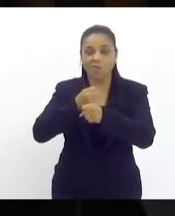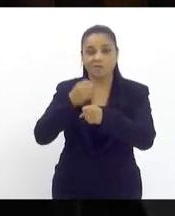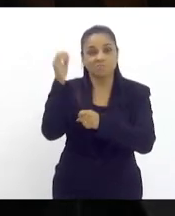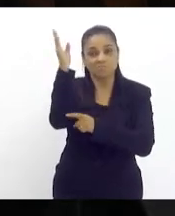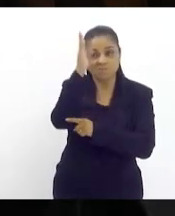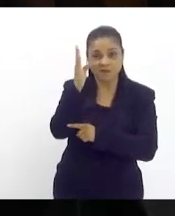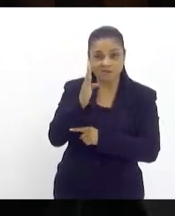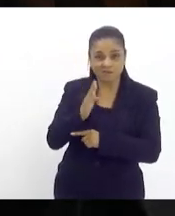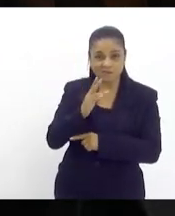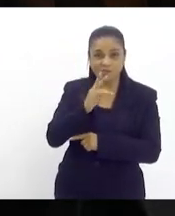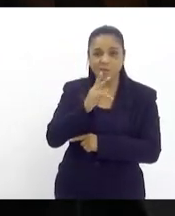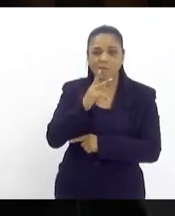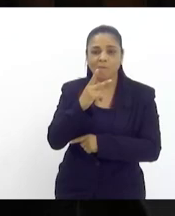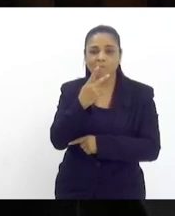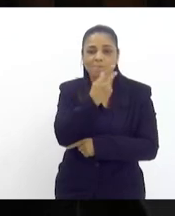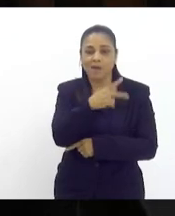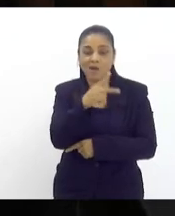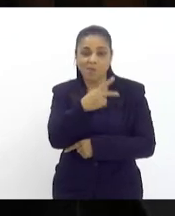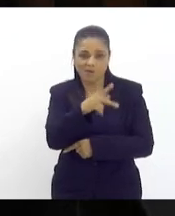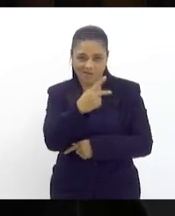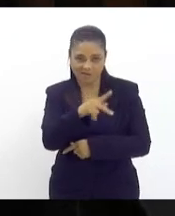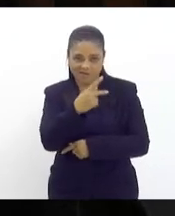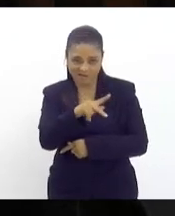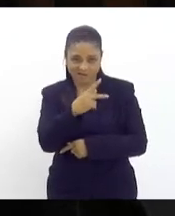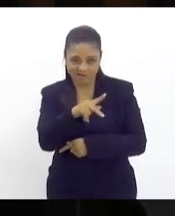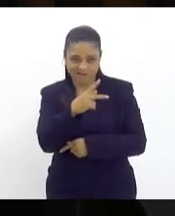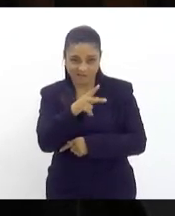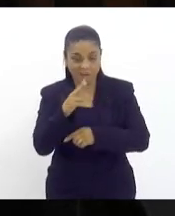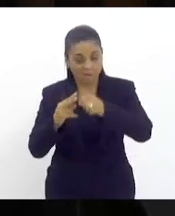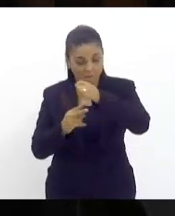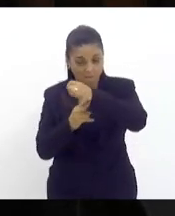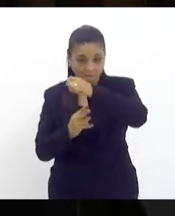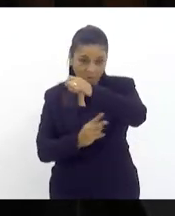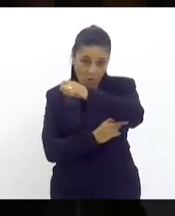caminho de fora do Iguaçu onde tem a Ponte Brasil